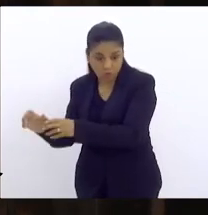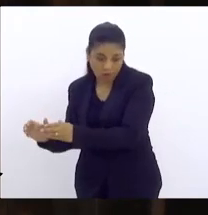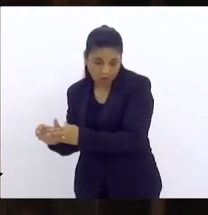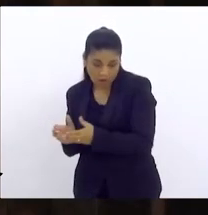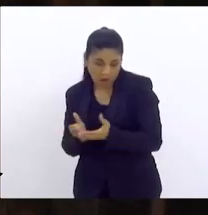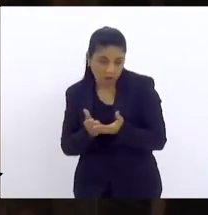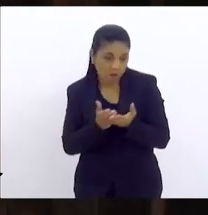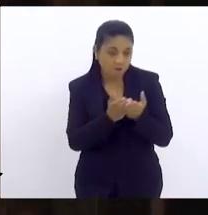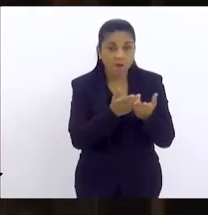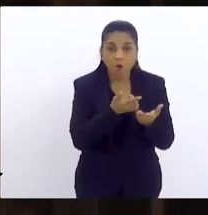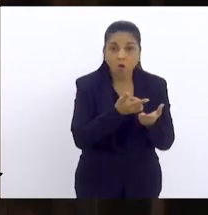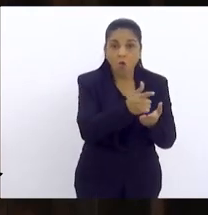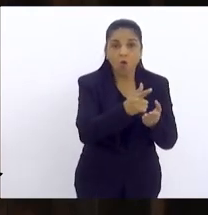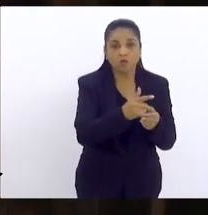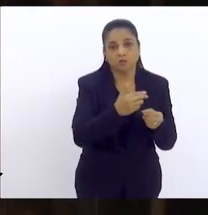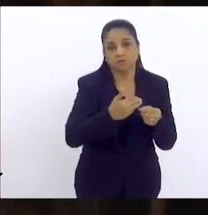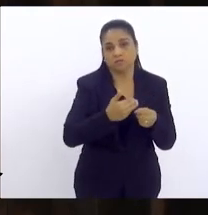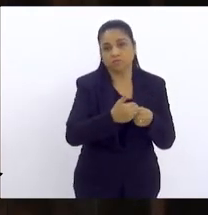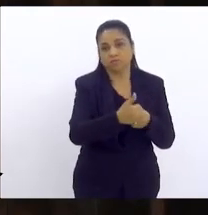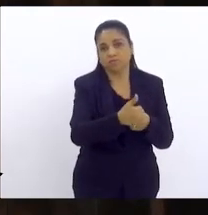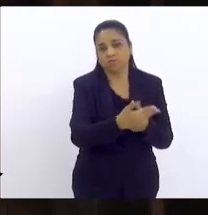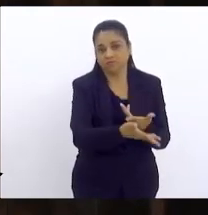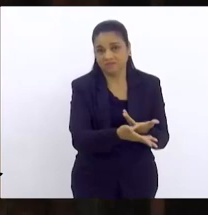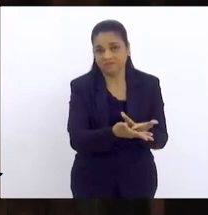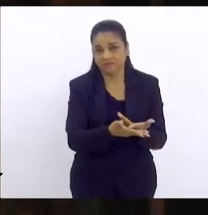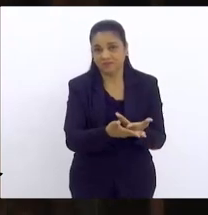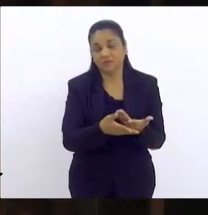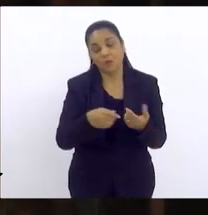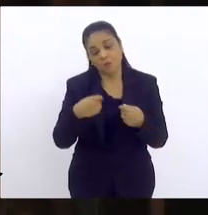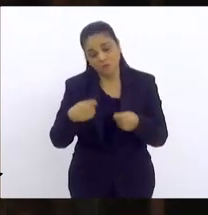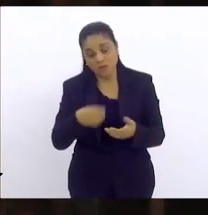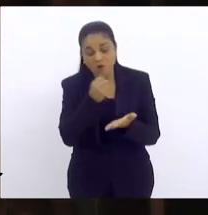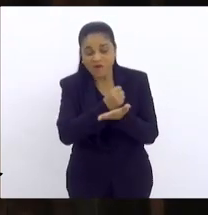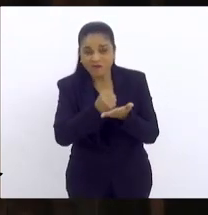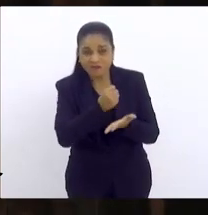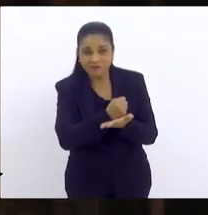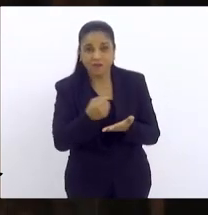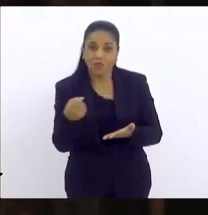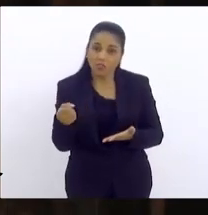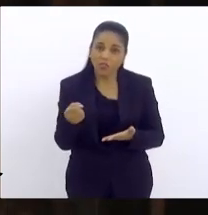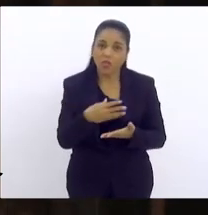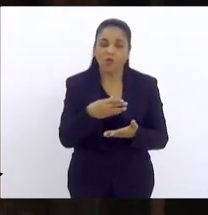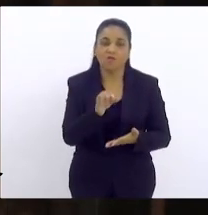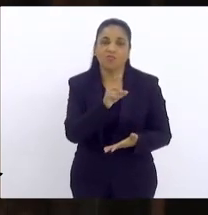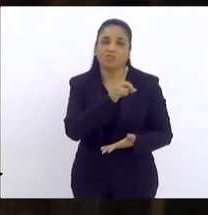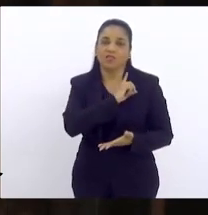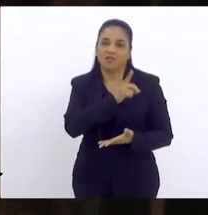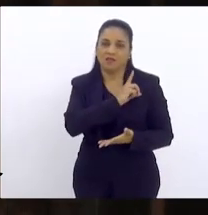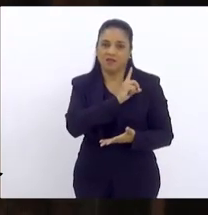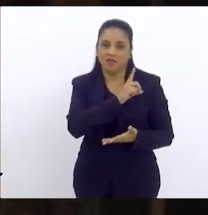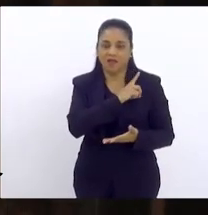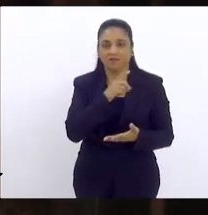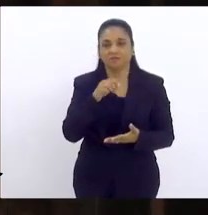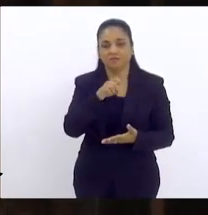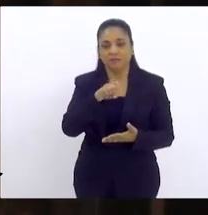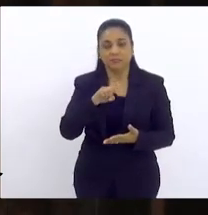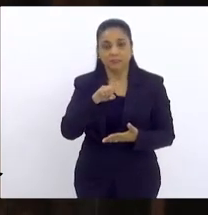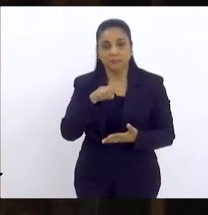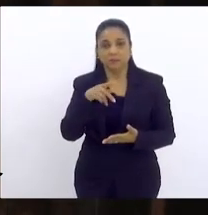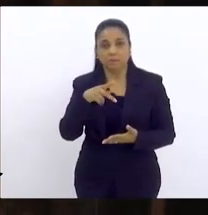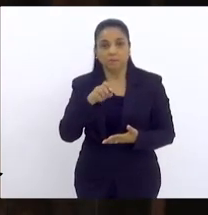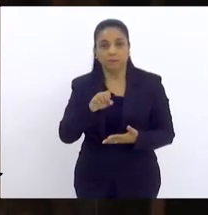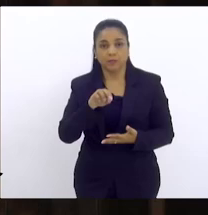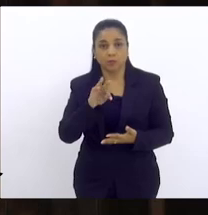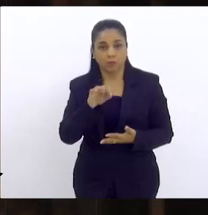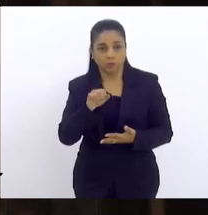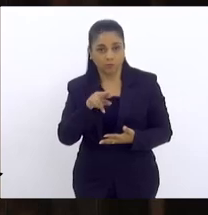contratação de novos Delegados de novos inspetores e a gente espera em